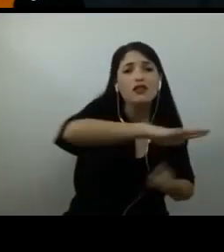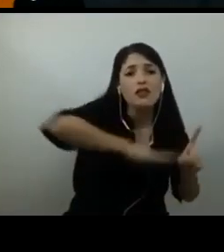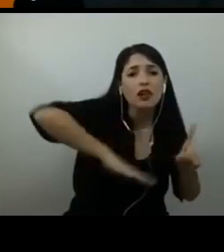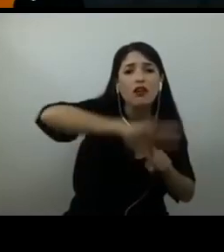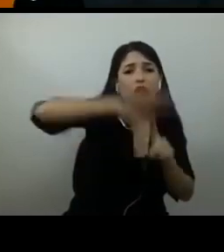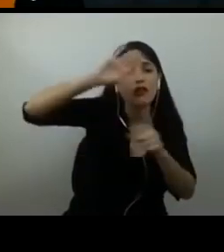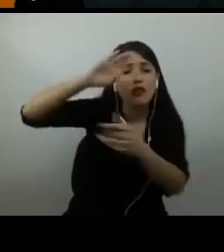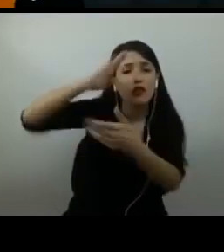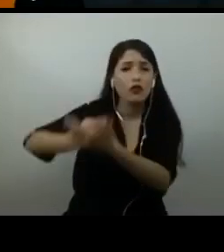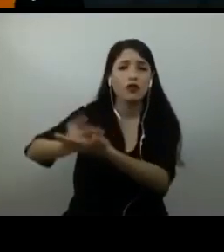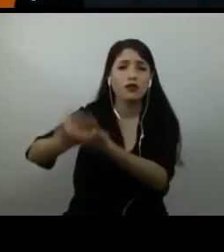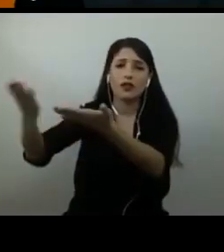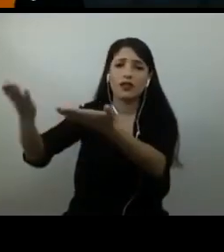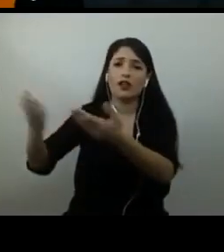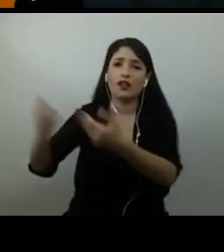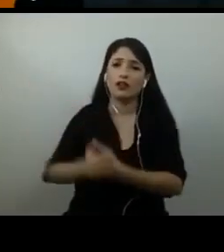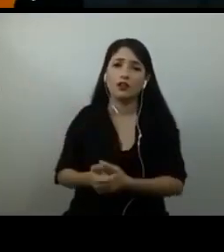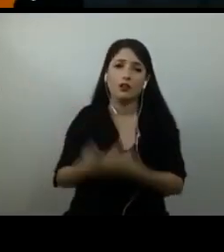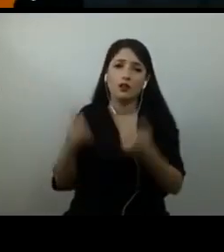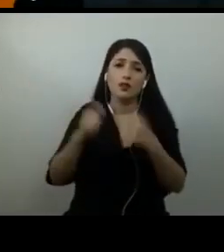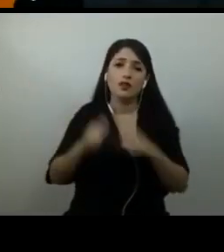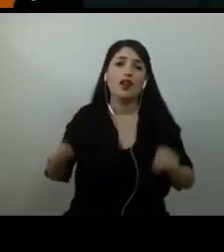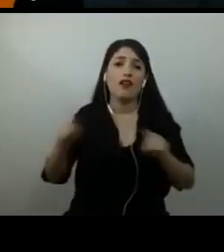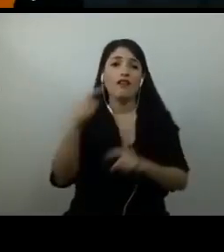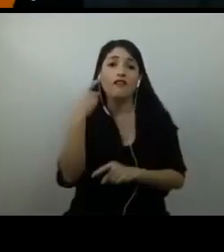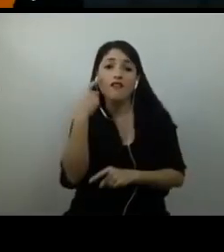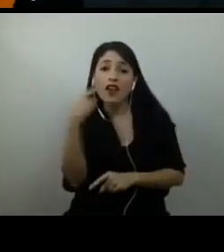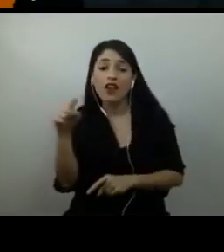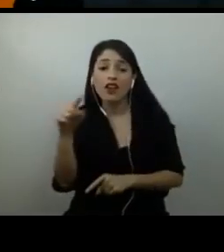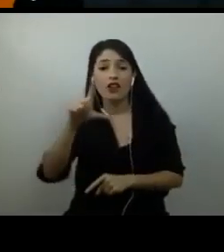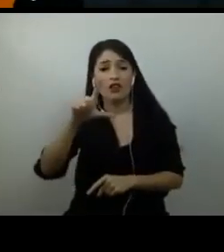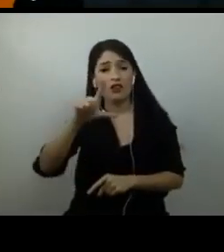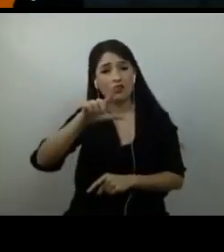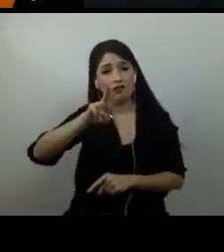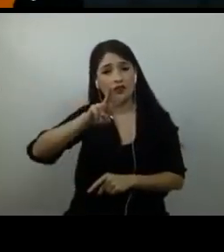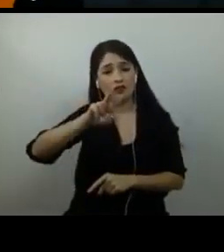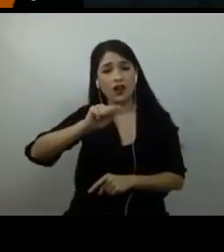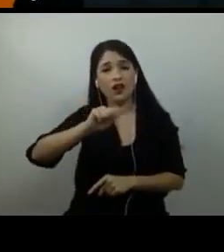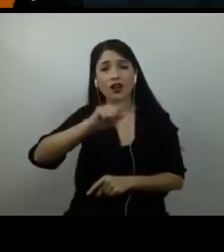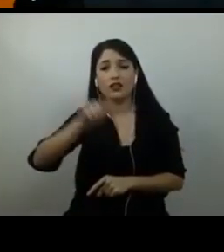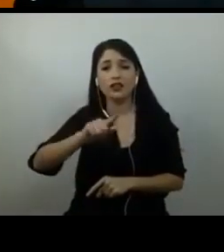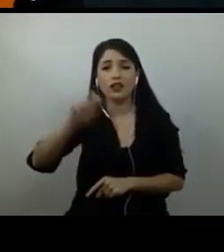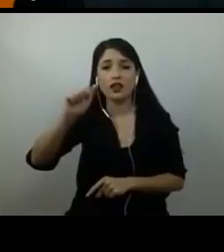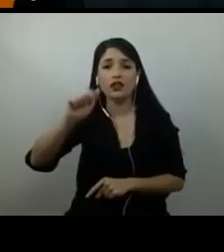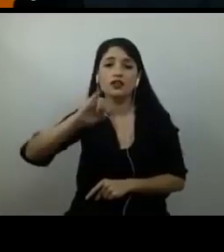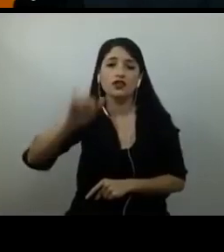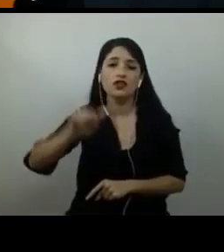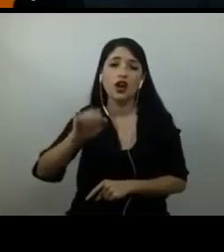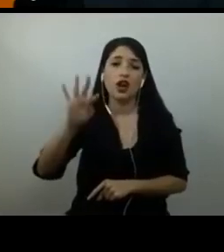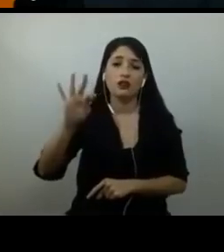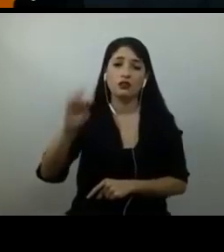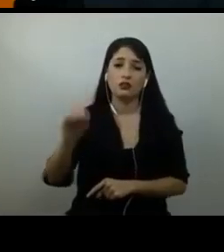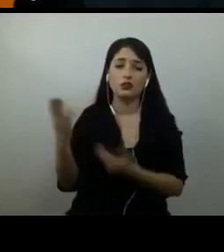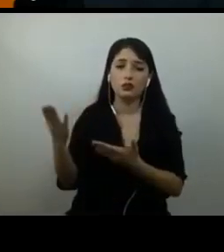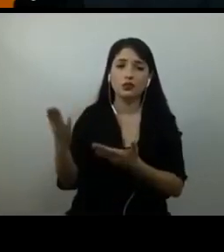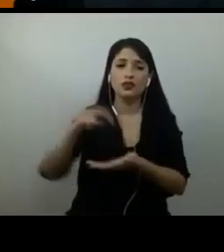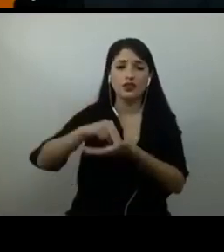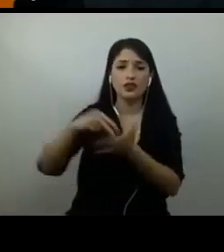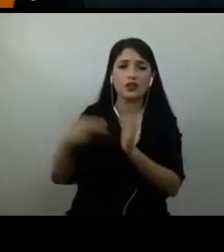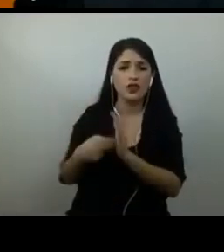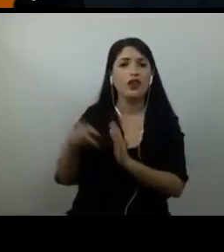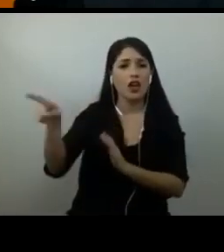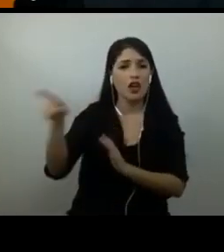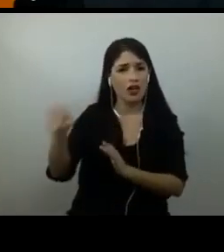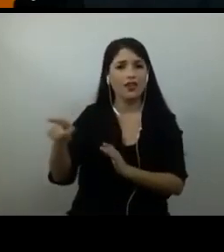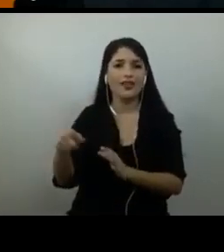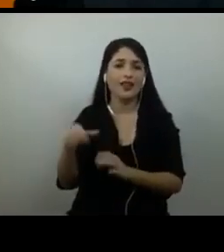de viver o episódio da Vaza Jato para saber que aquele, enfim, juiz serviu a um projeto político, né? Com o qual ele pretendeu trocar,